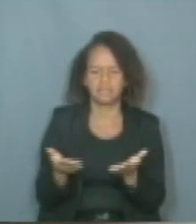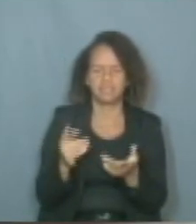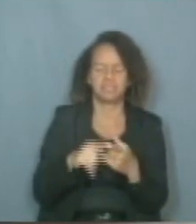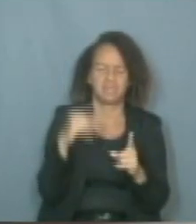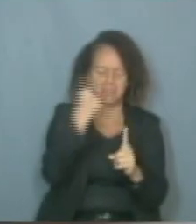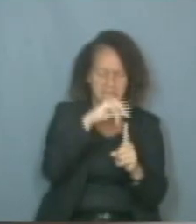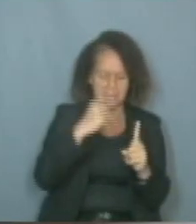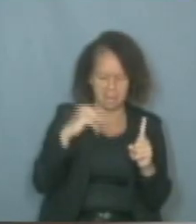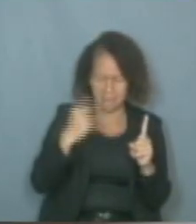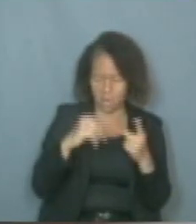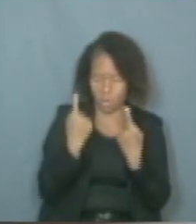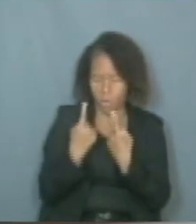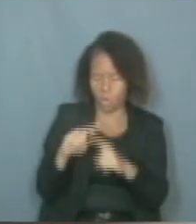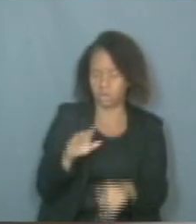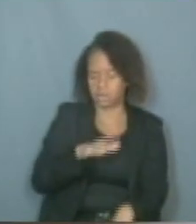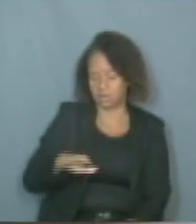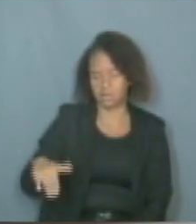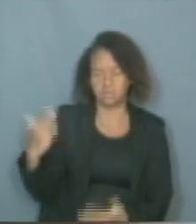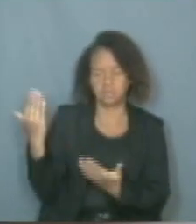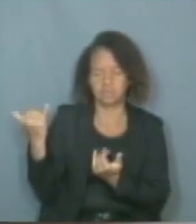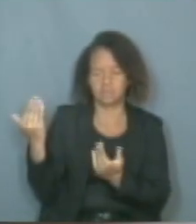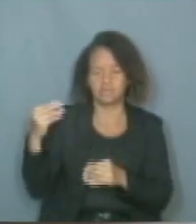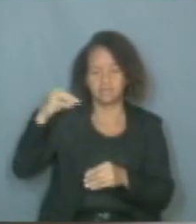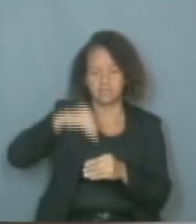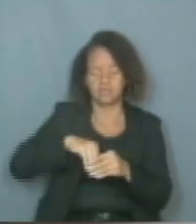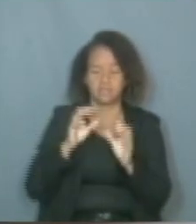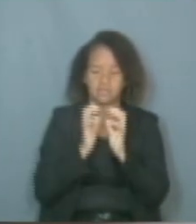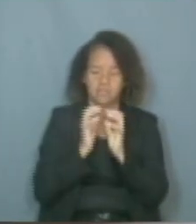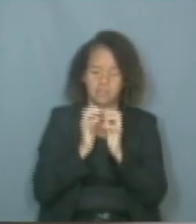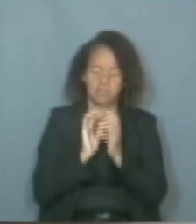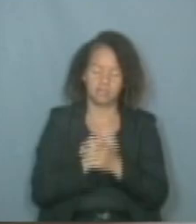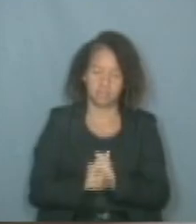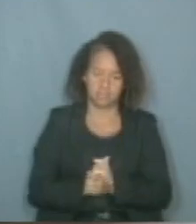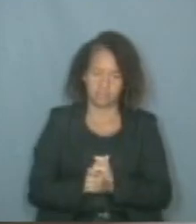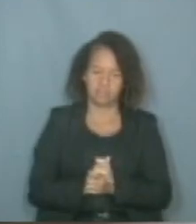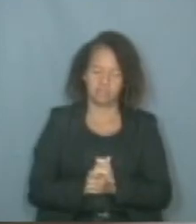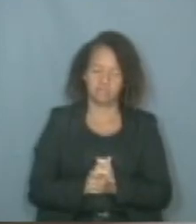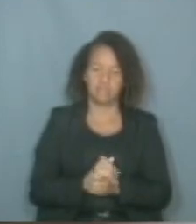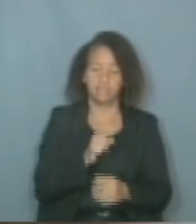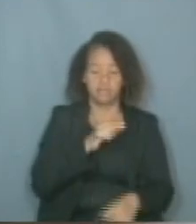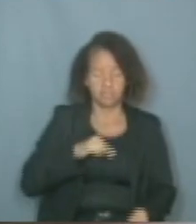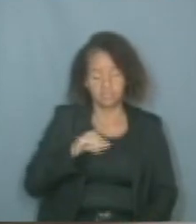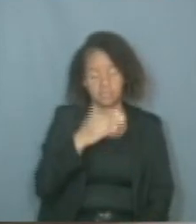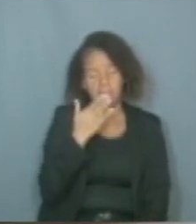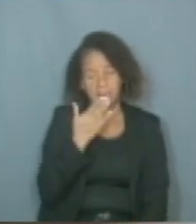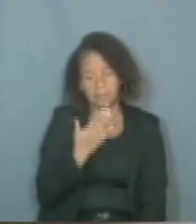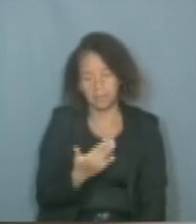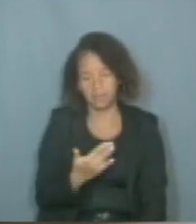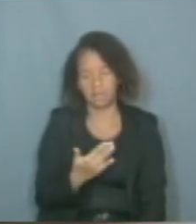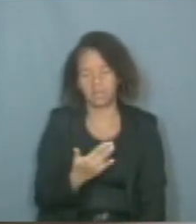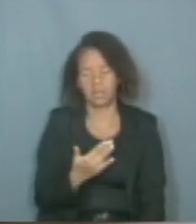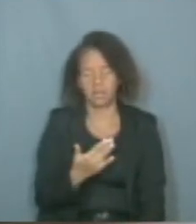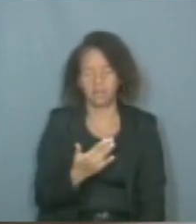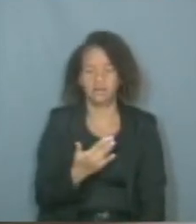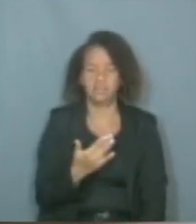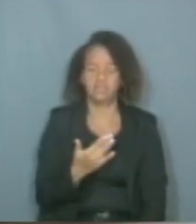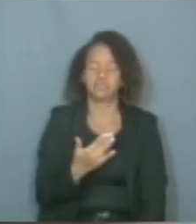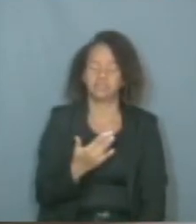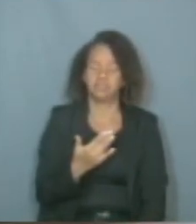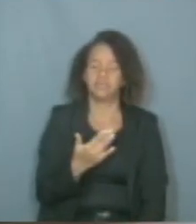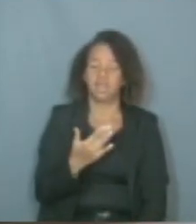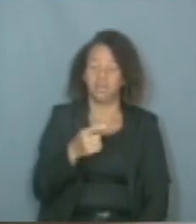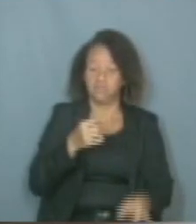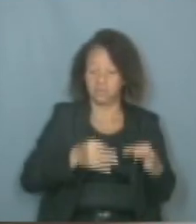maus tratos contra crianças e adolescentes no município do Recife. Então, nós estamos pedindo ao Tribunal de Justiça